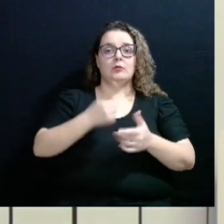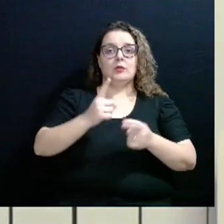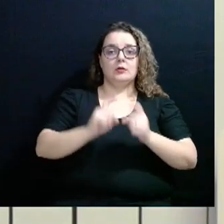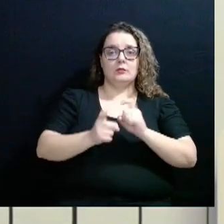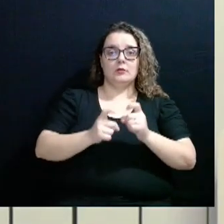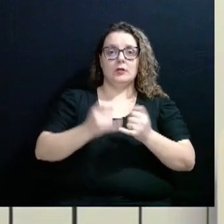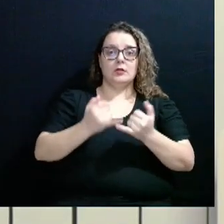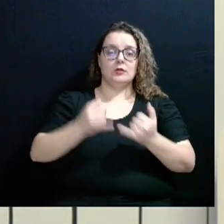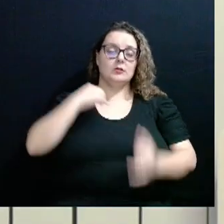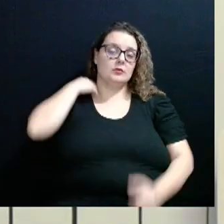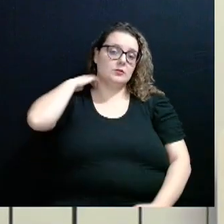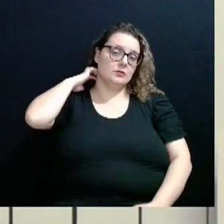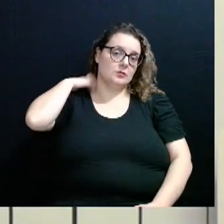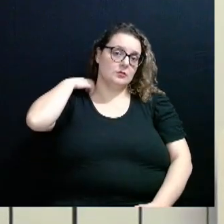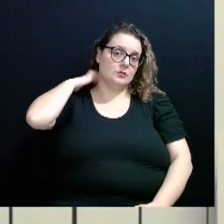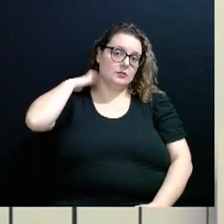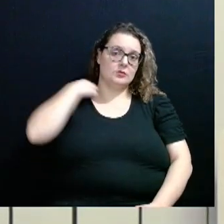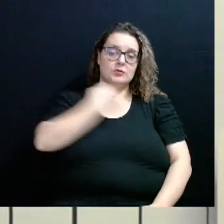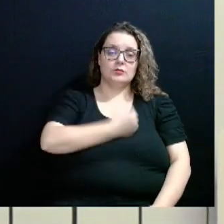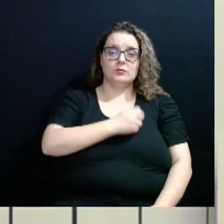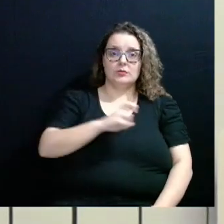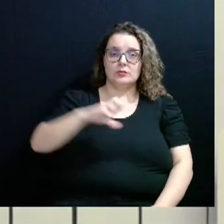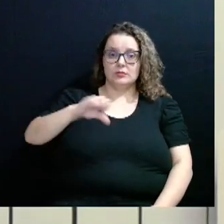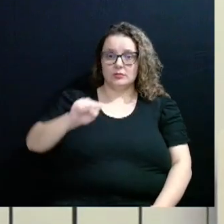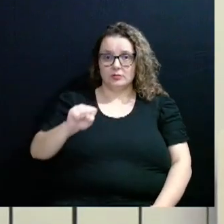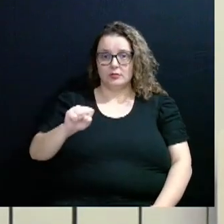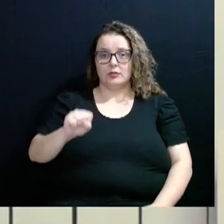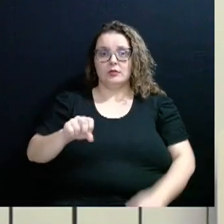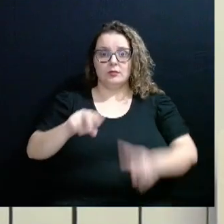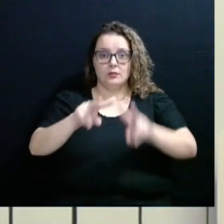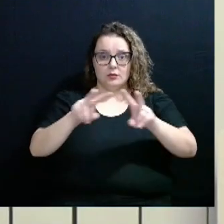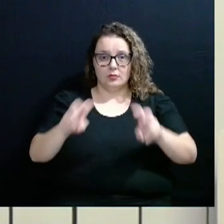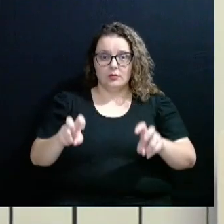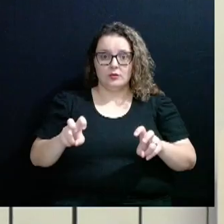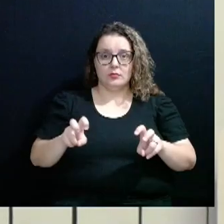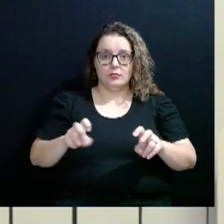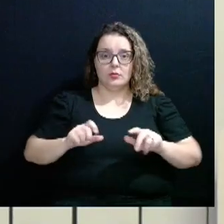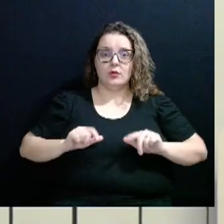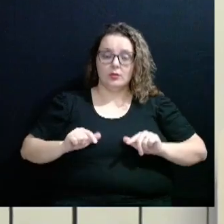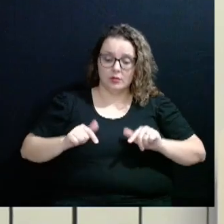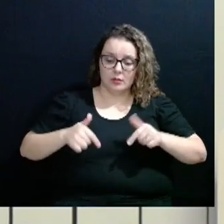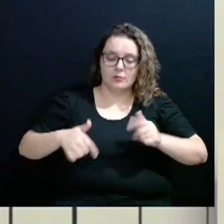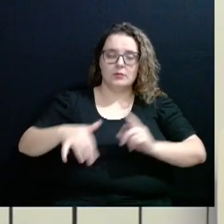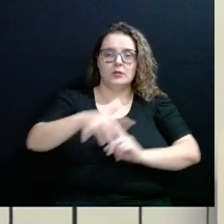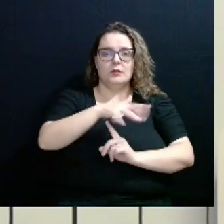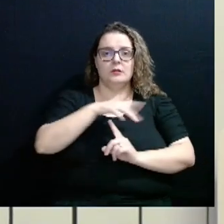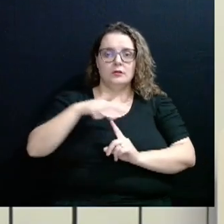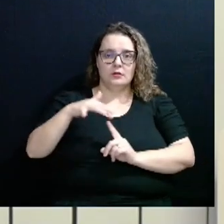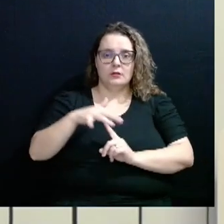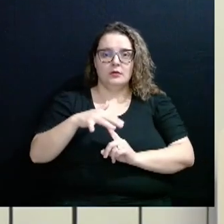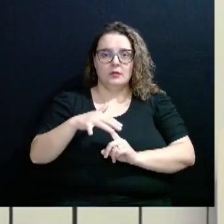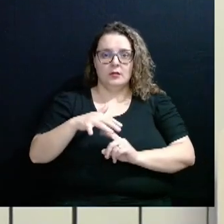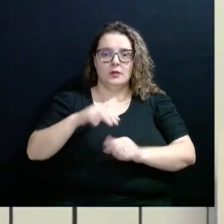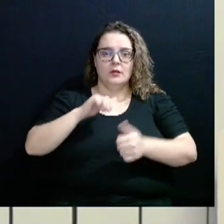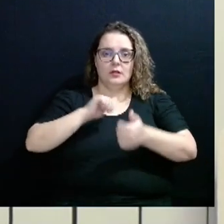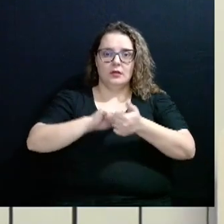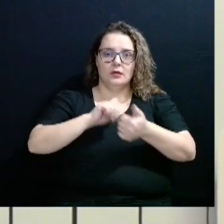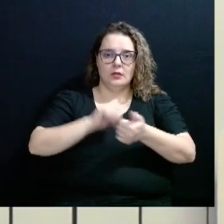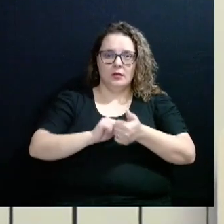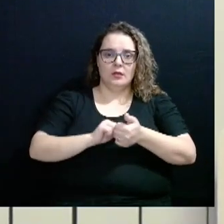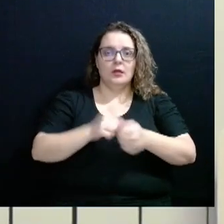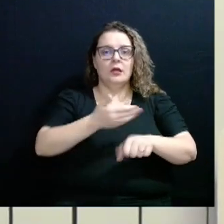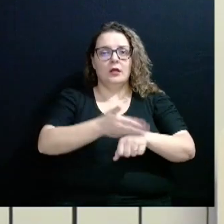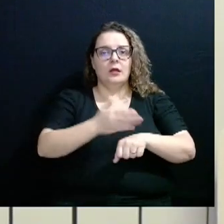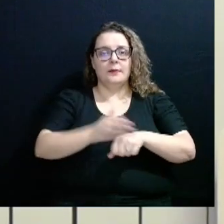número 58 teve como tema a luta pelo meio ambiente de qualidade na prática escolar.